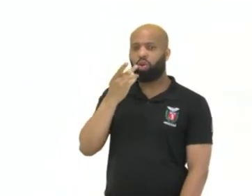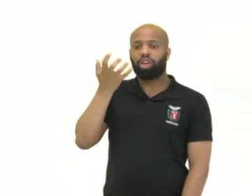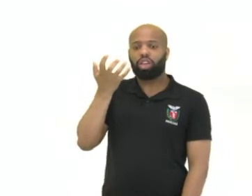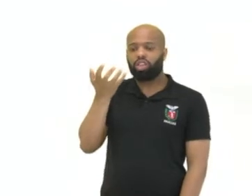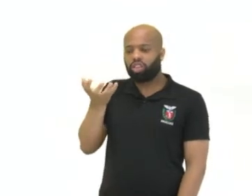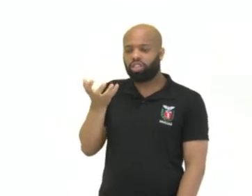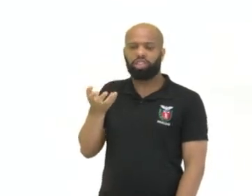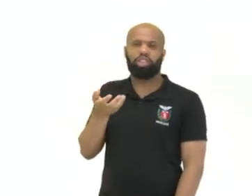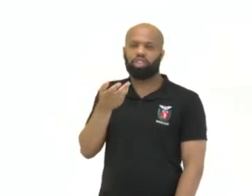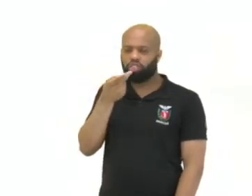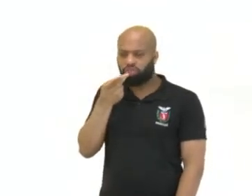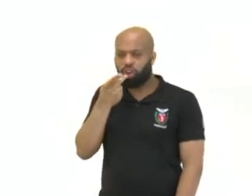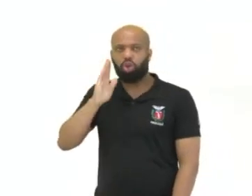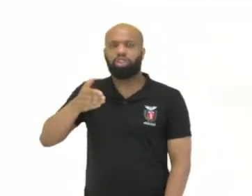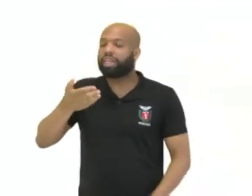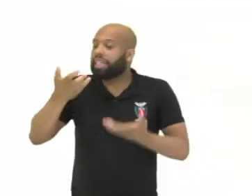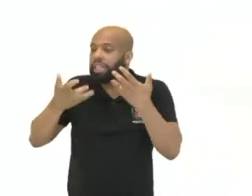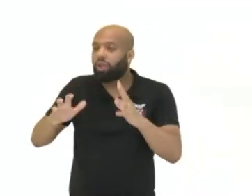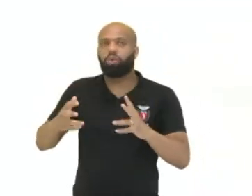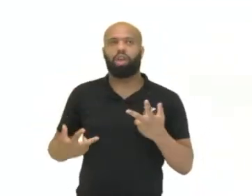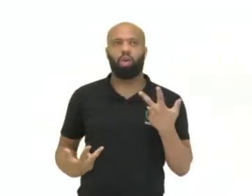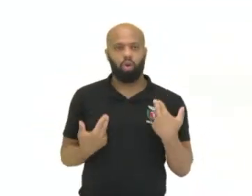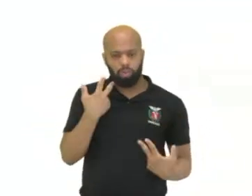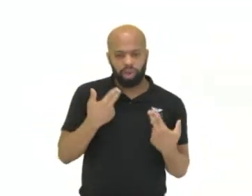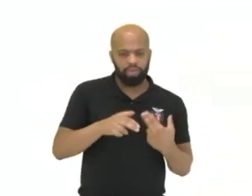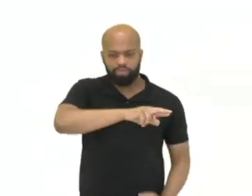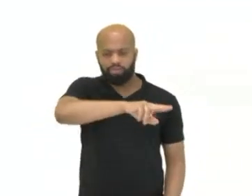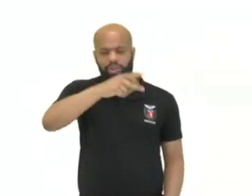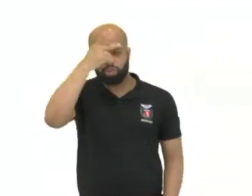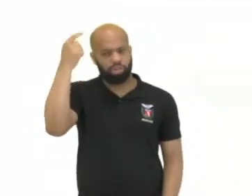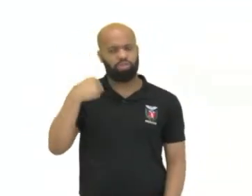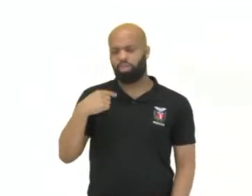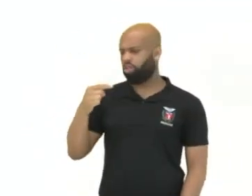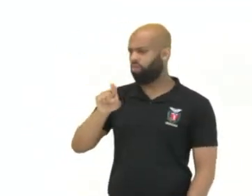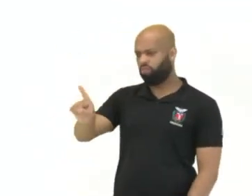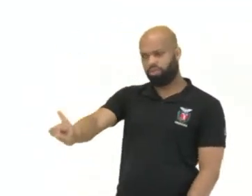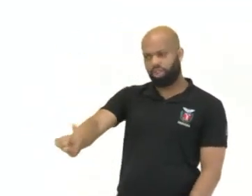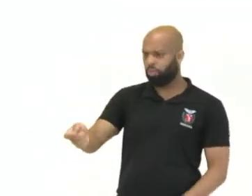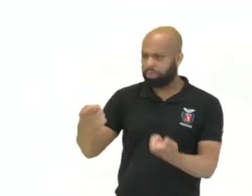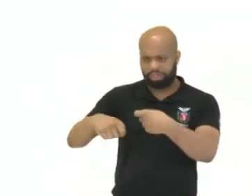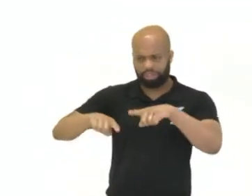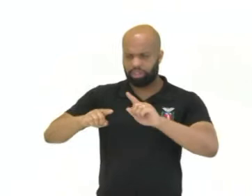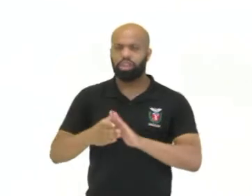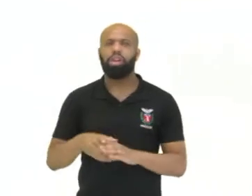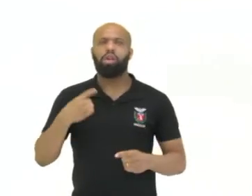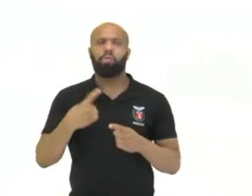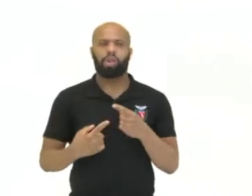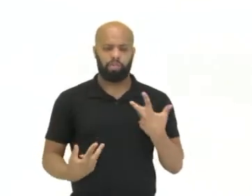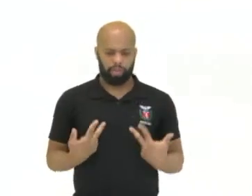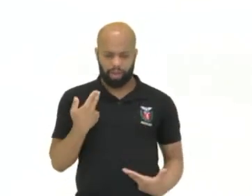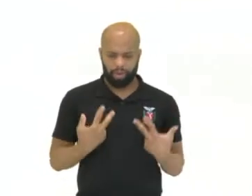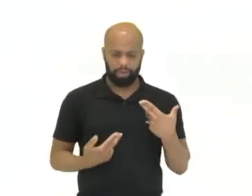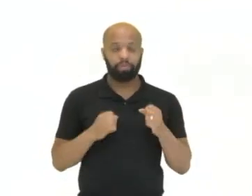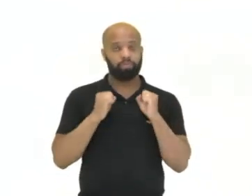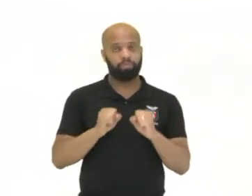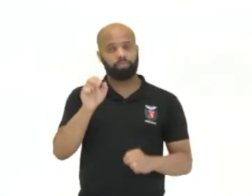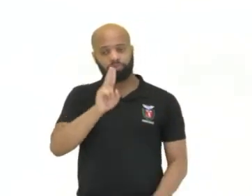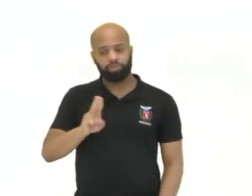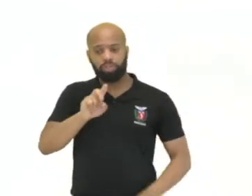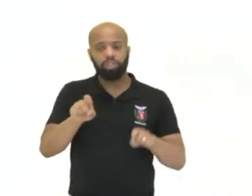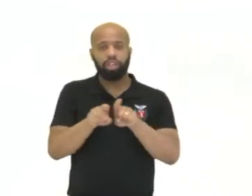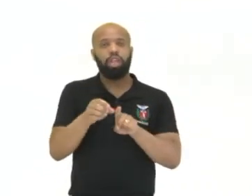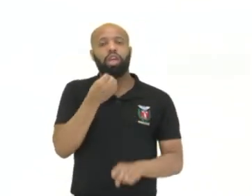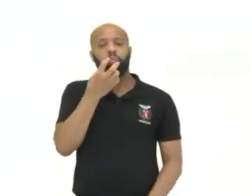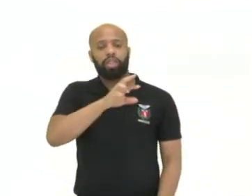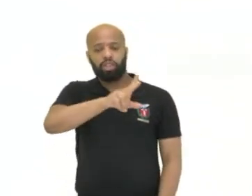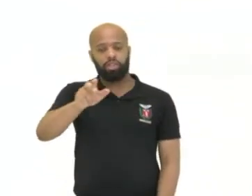pacientes. Continuando a leitura. As intervenções estéticas podem ser úteis e benéficas